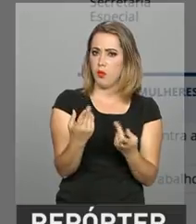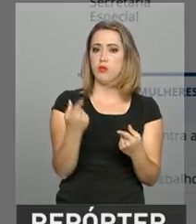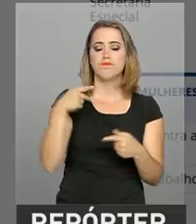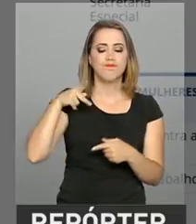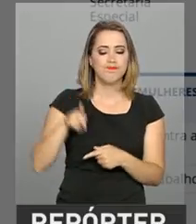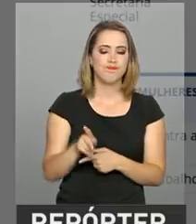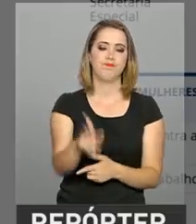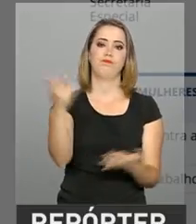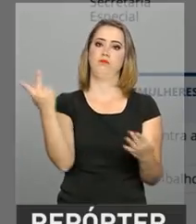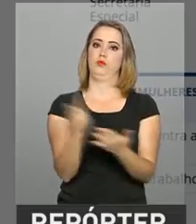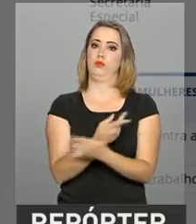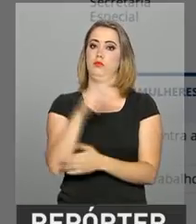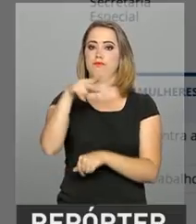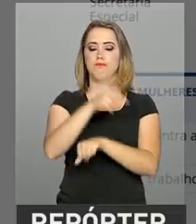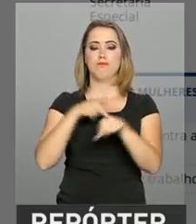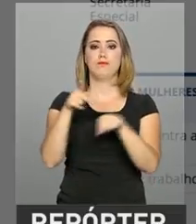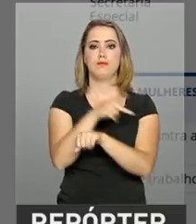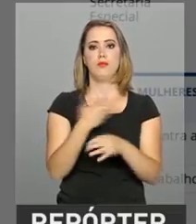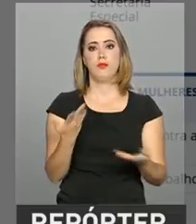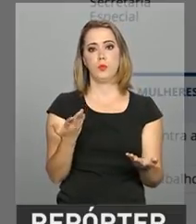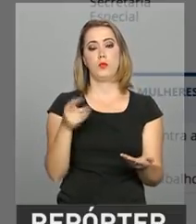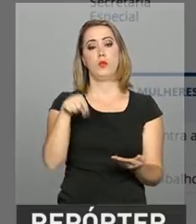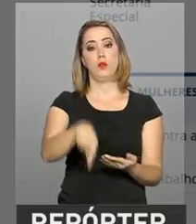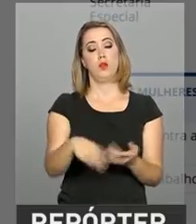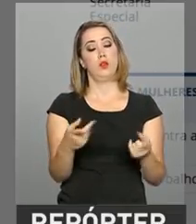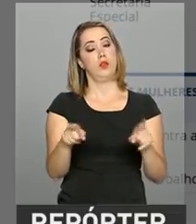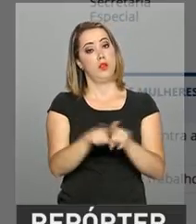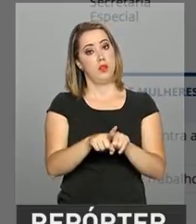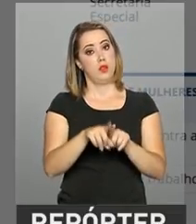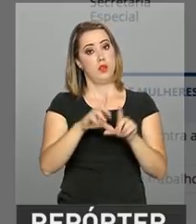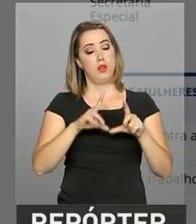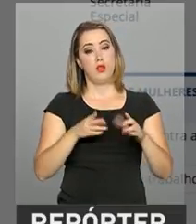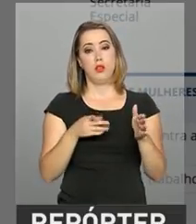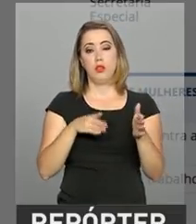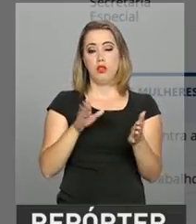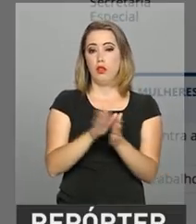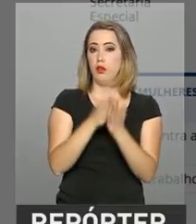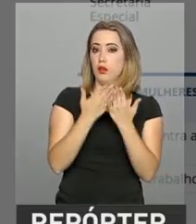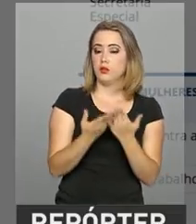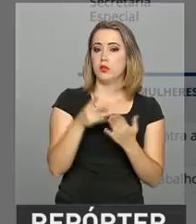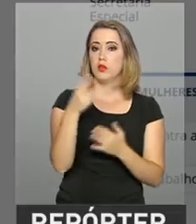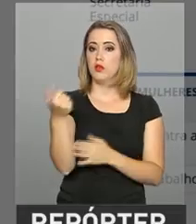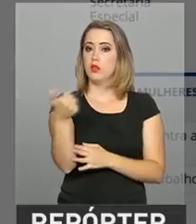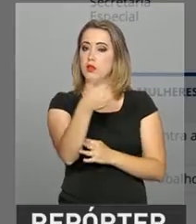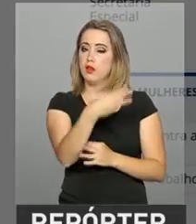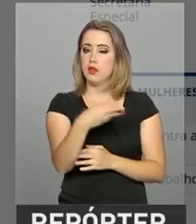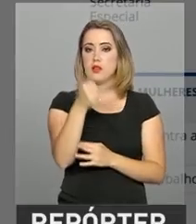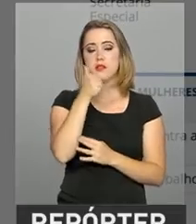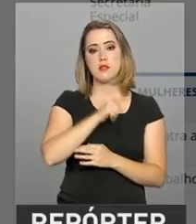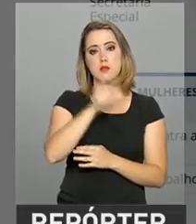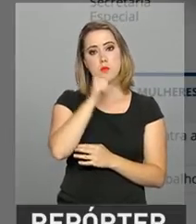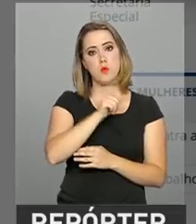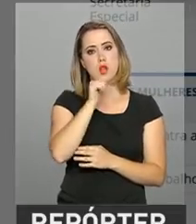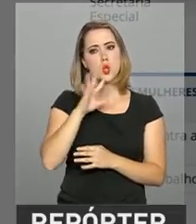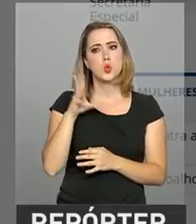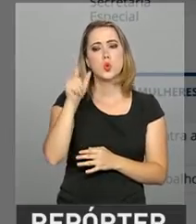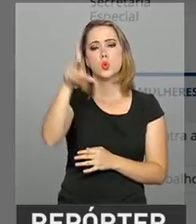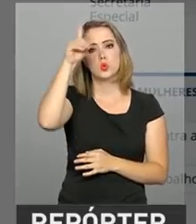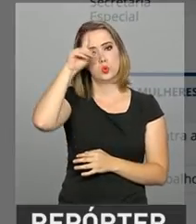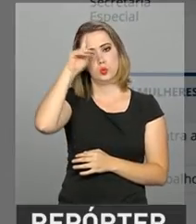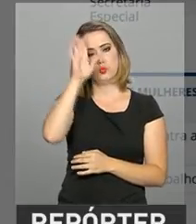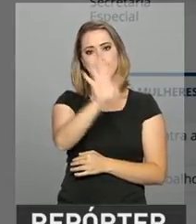constantes no país segundo os dados do atlas da violência 2016 13 mulheres são assassinadas todos os dias no brasil